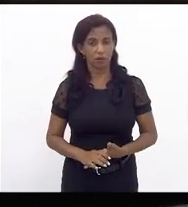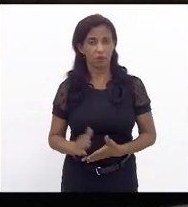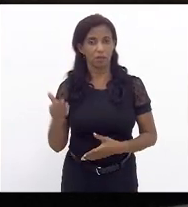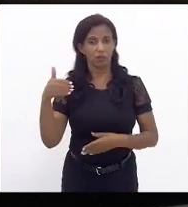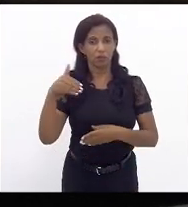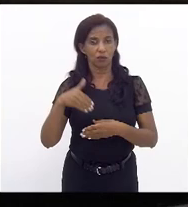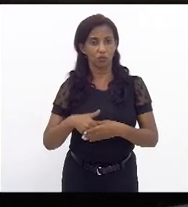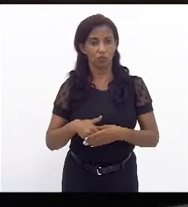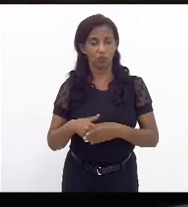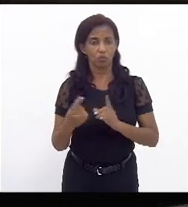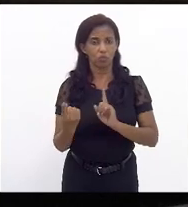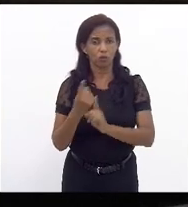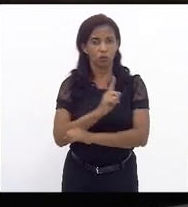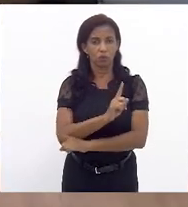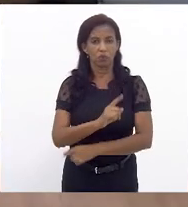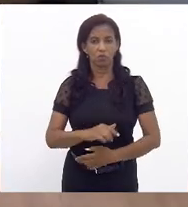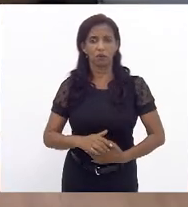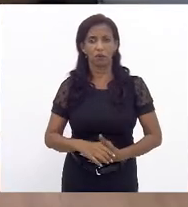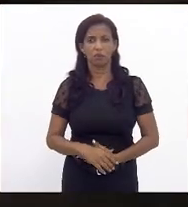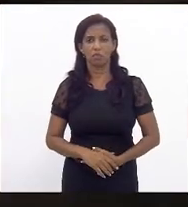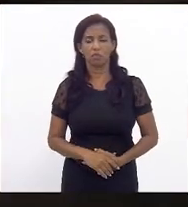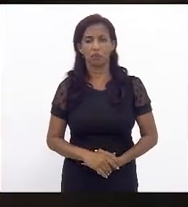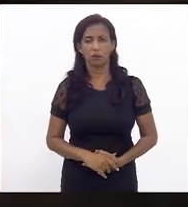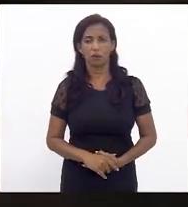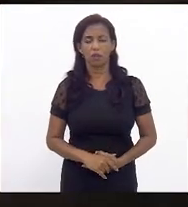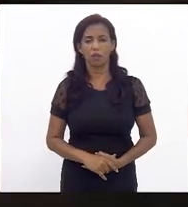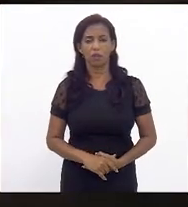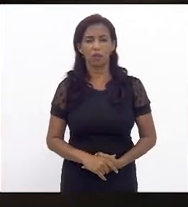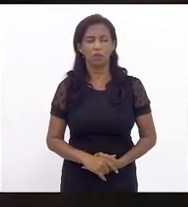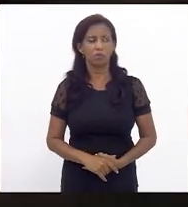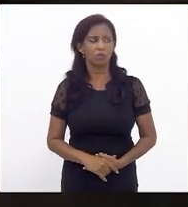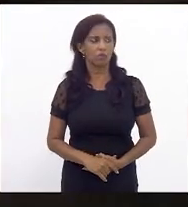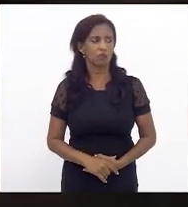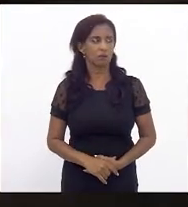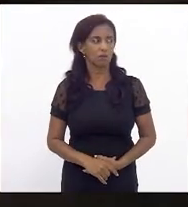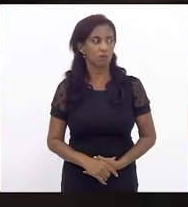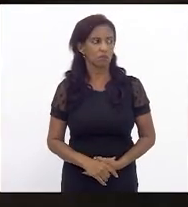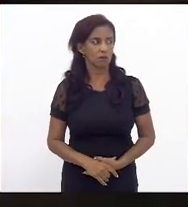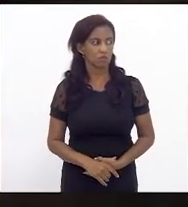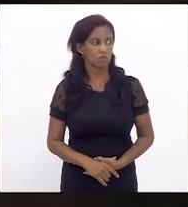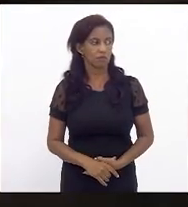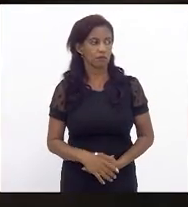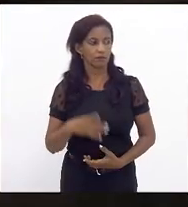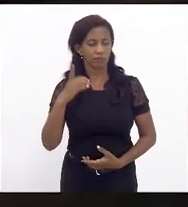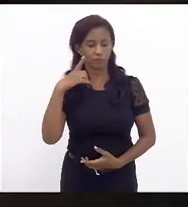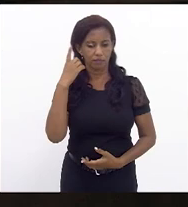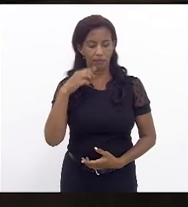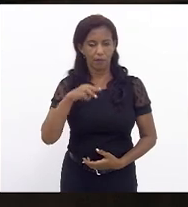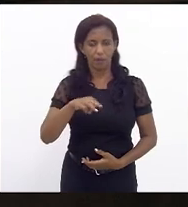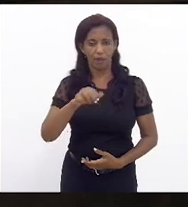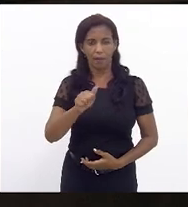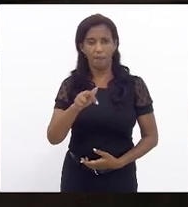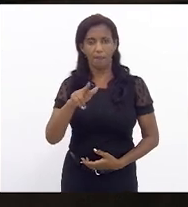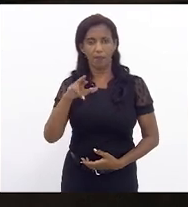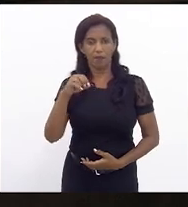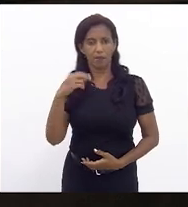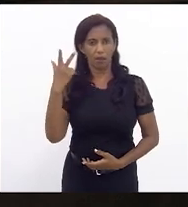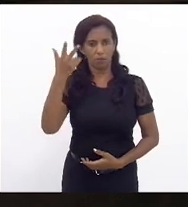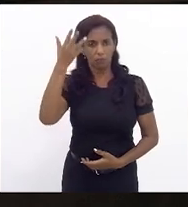voto contrário. Deputado Luiz Paulo, vota não. Deputado Marcelo